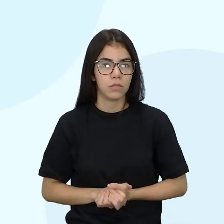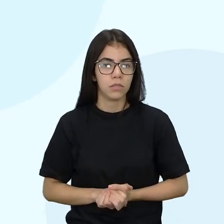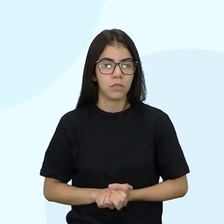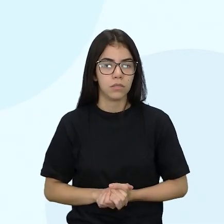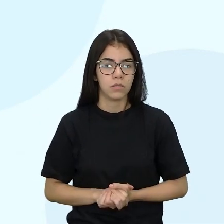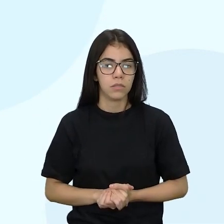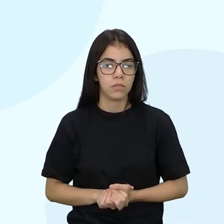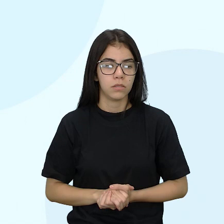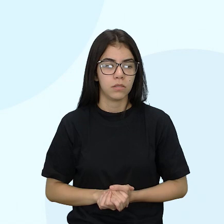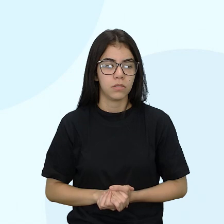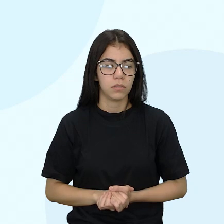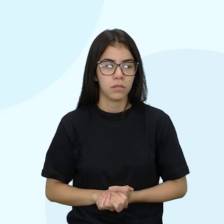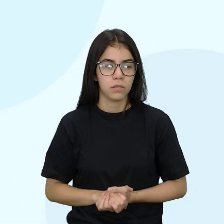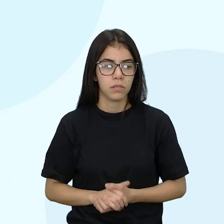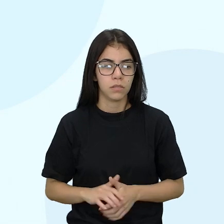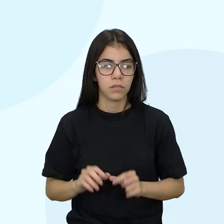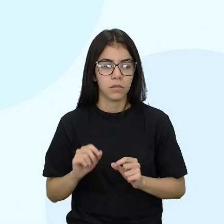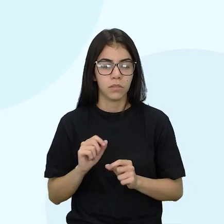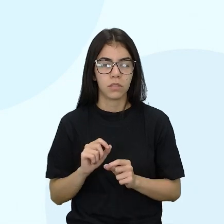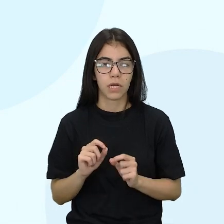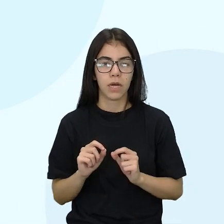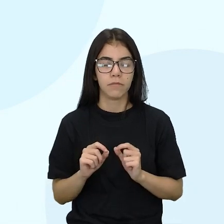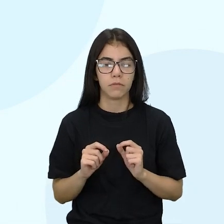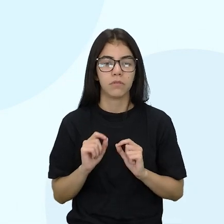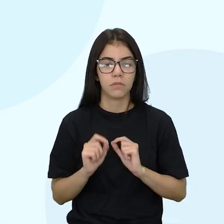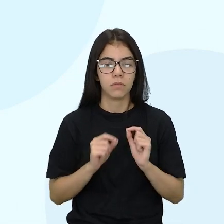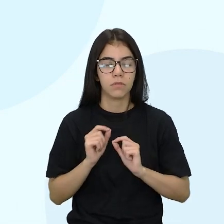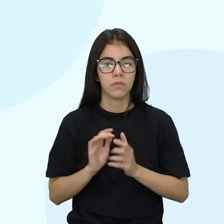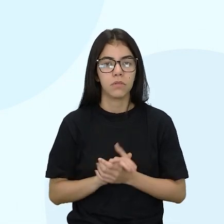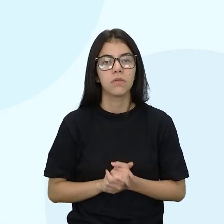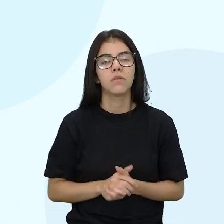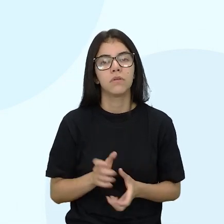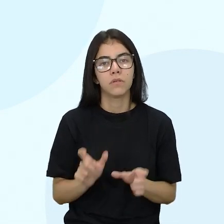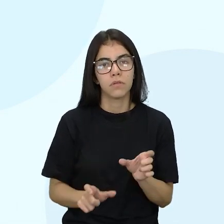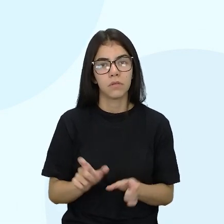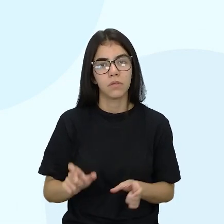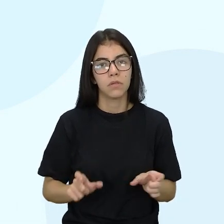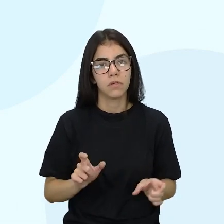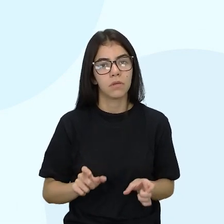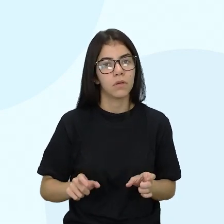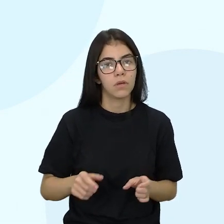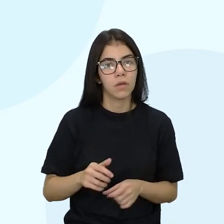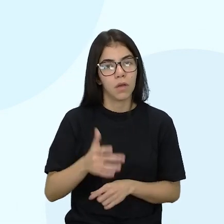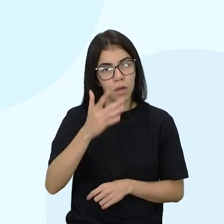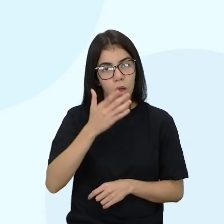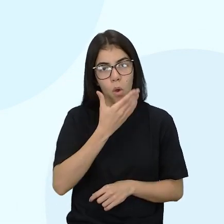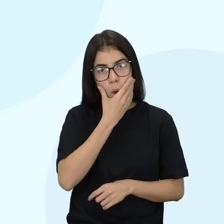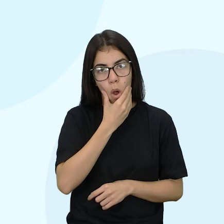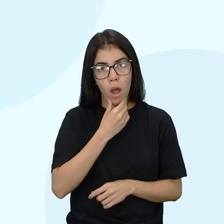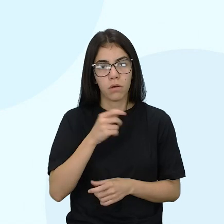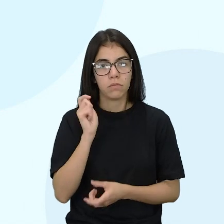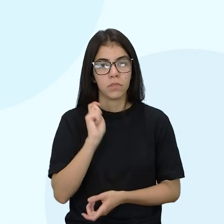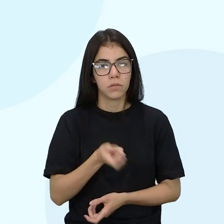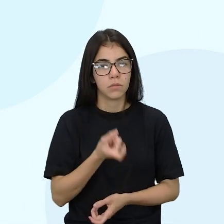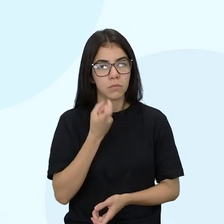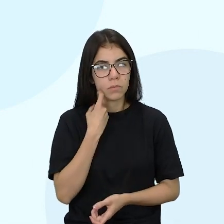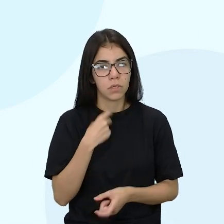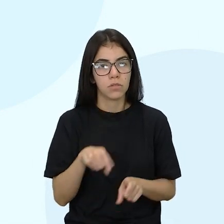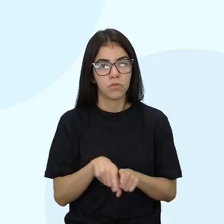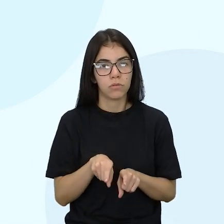os caiçaras, os extrativistas, os indígenas, os jangadeiros, os pescadores, os quilombolas, os ribeirinhos